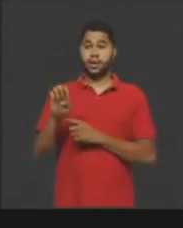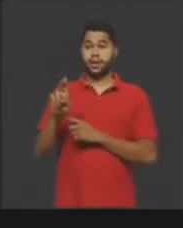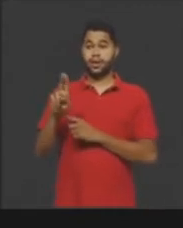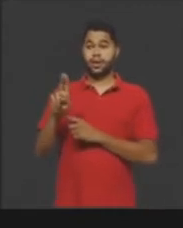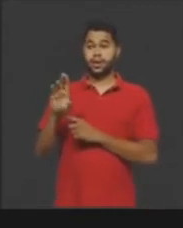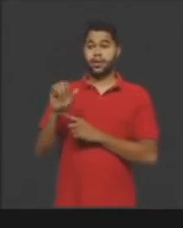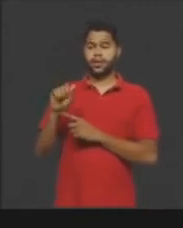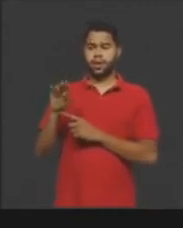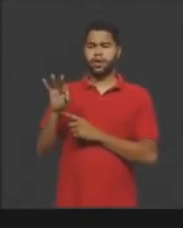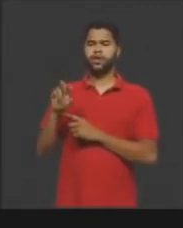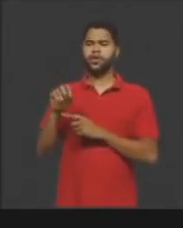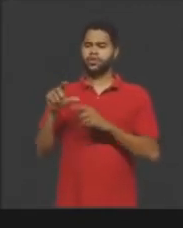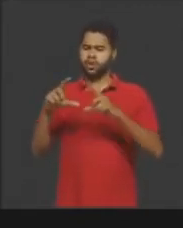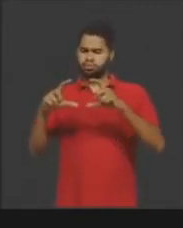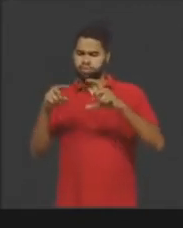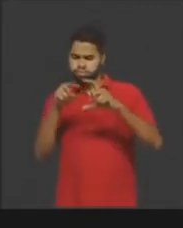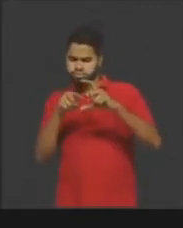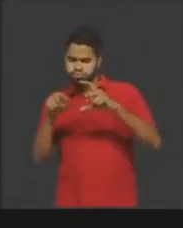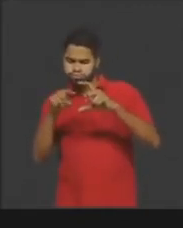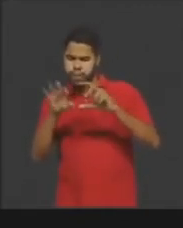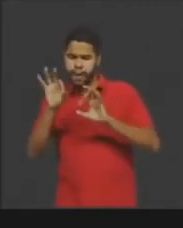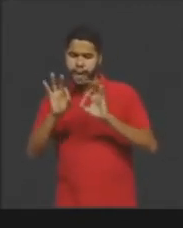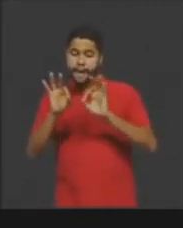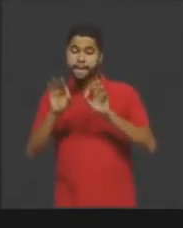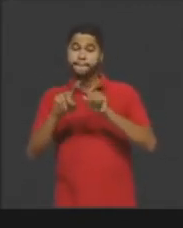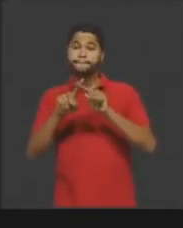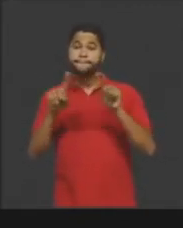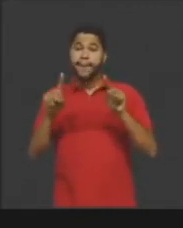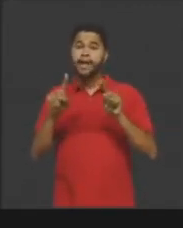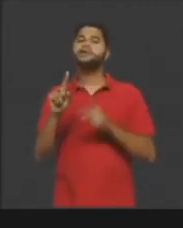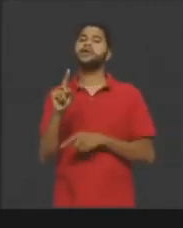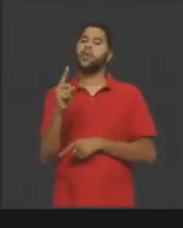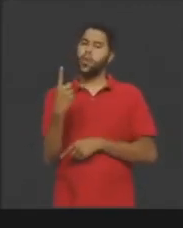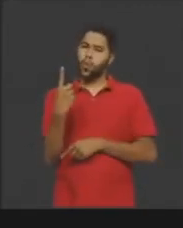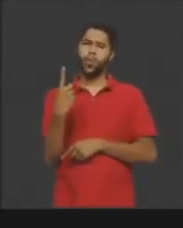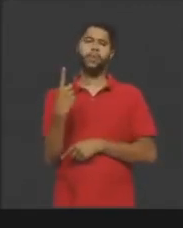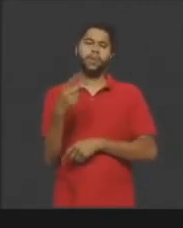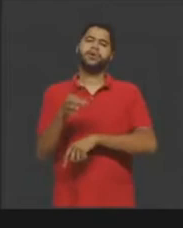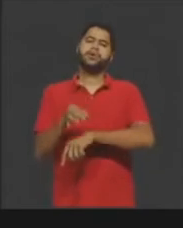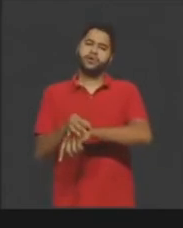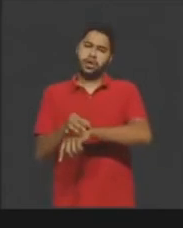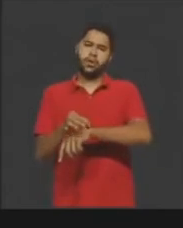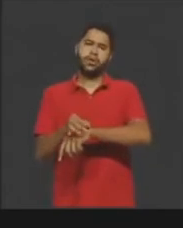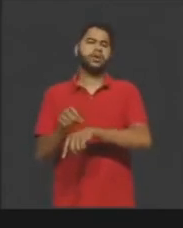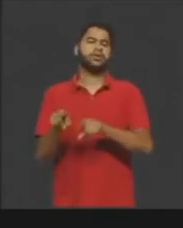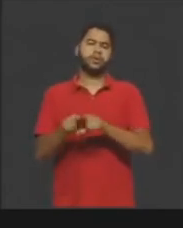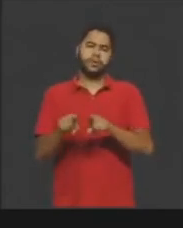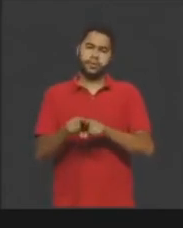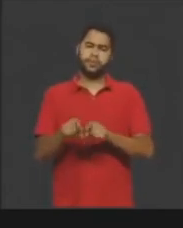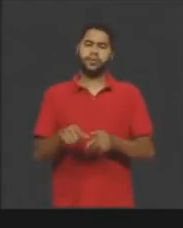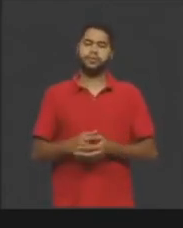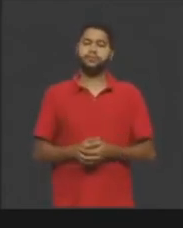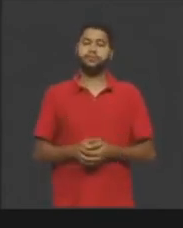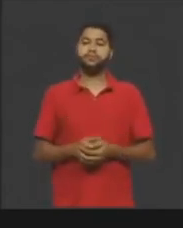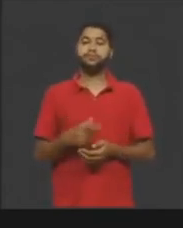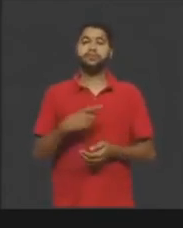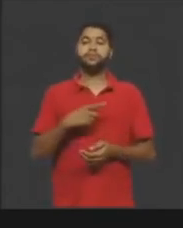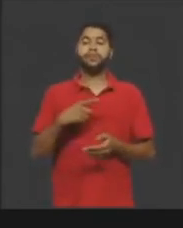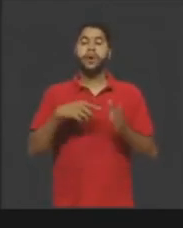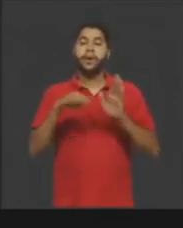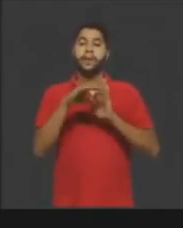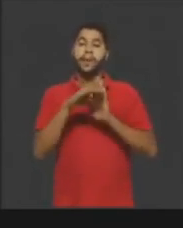tem núcleo e outras organelas, mas os protozoários são unicelulares também. Então aqui você tem o critério de